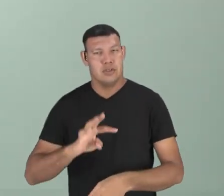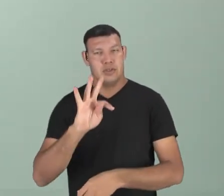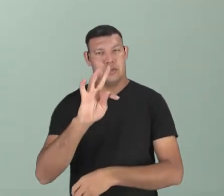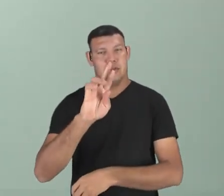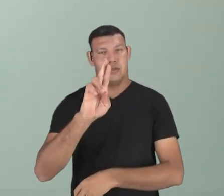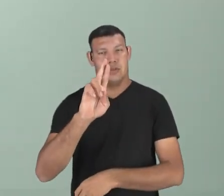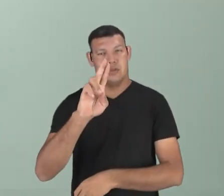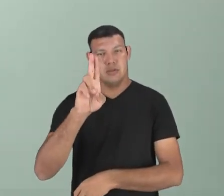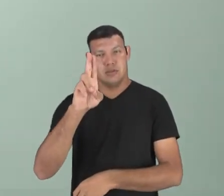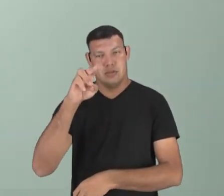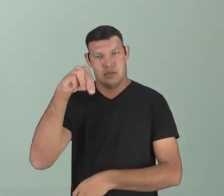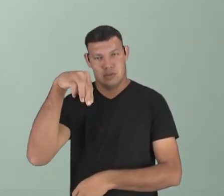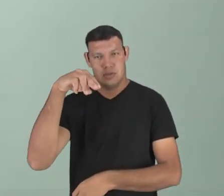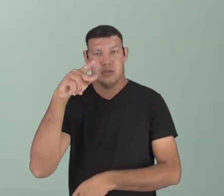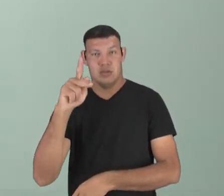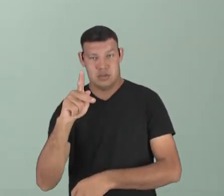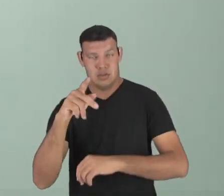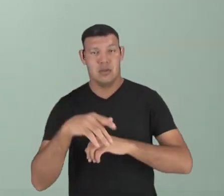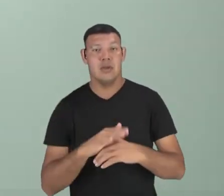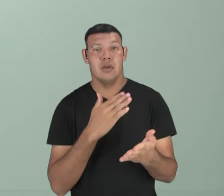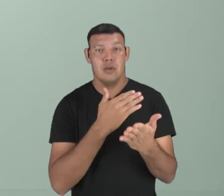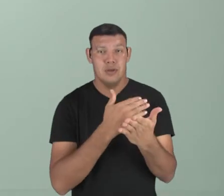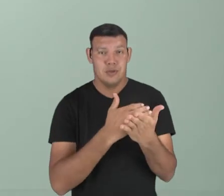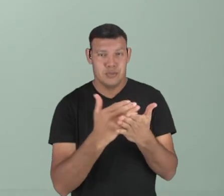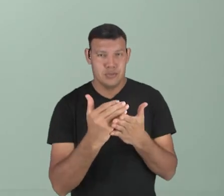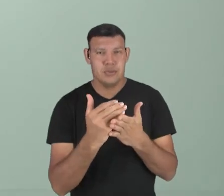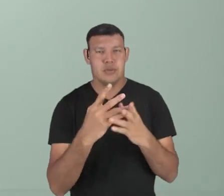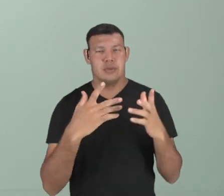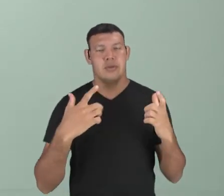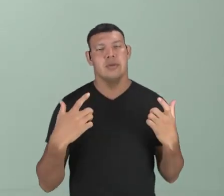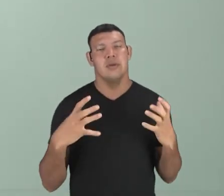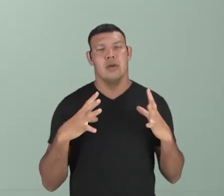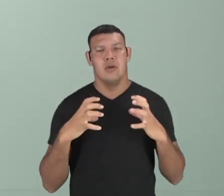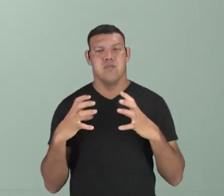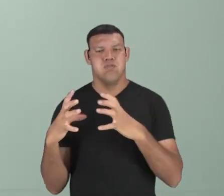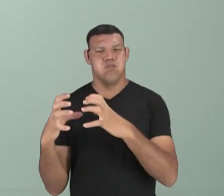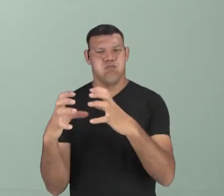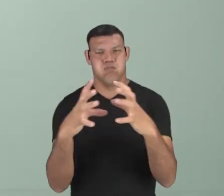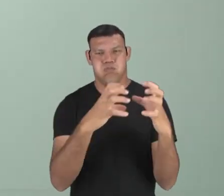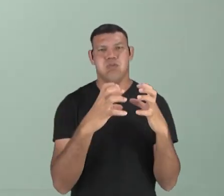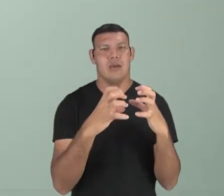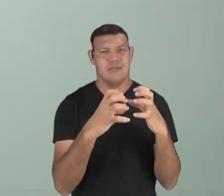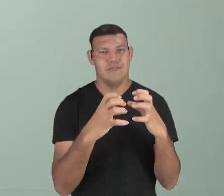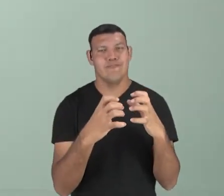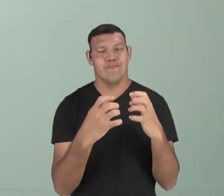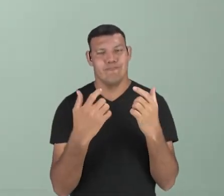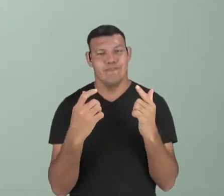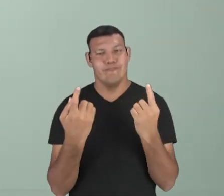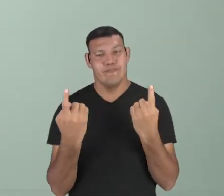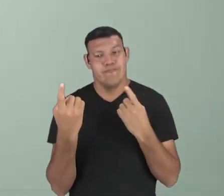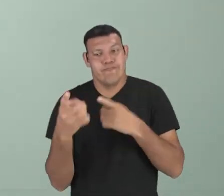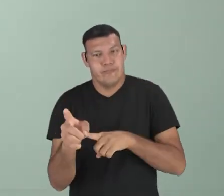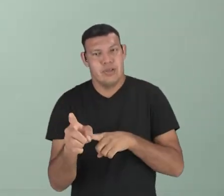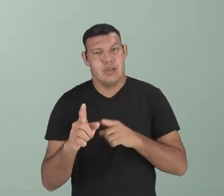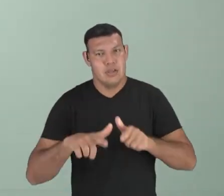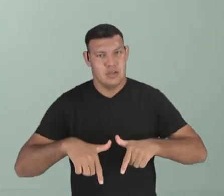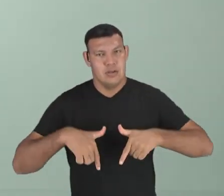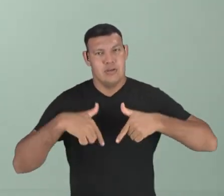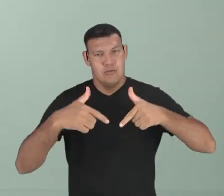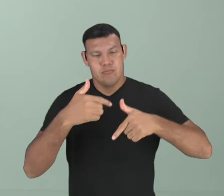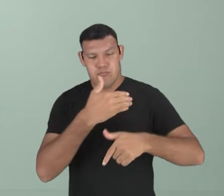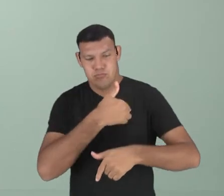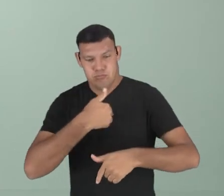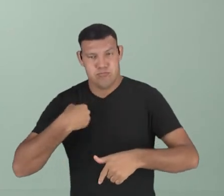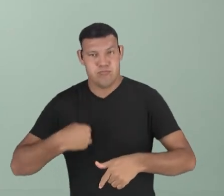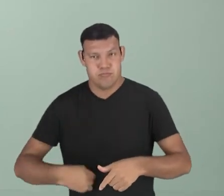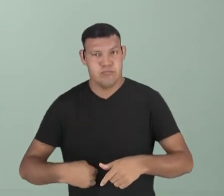Donald Trump, iniciou-se uma grande guerra comercial contra a China, que de certo modo influenciou nos